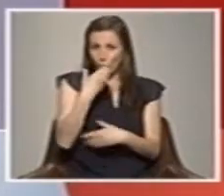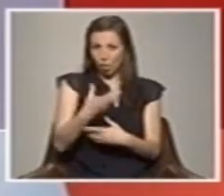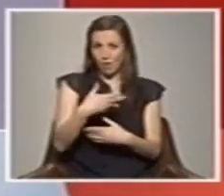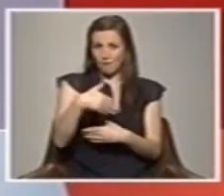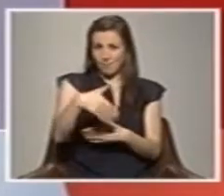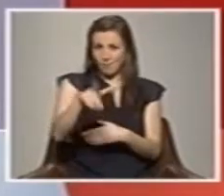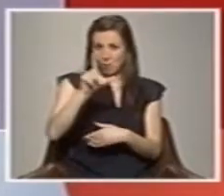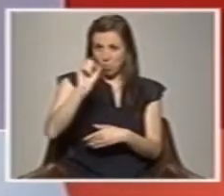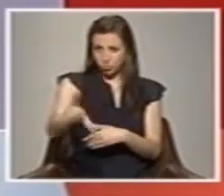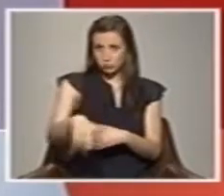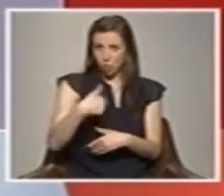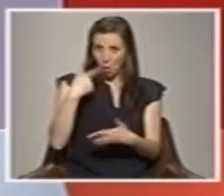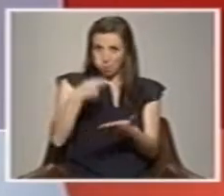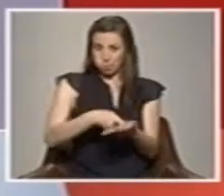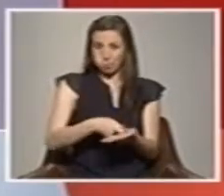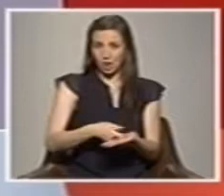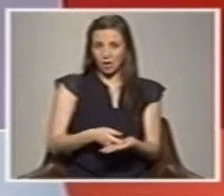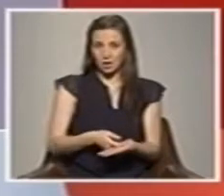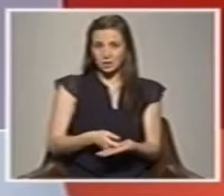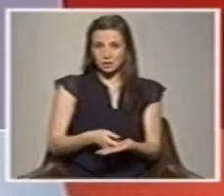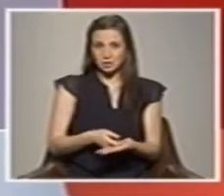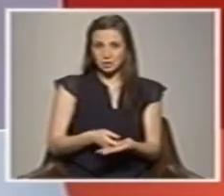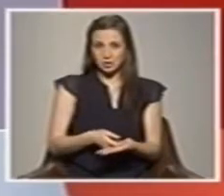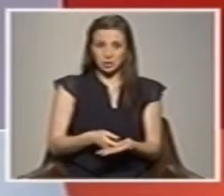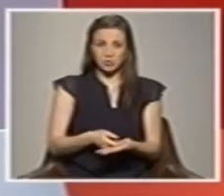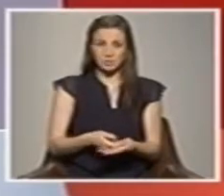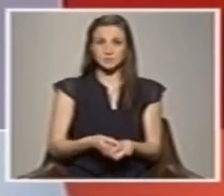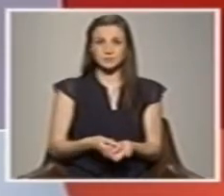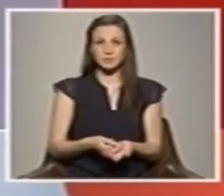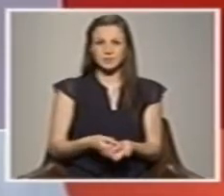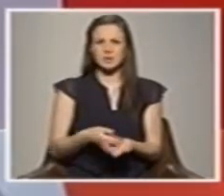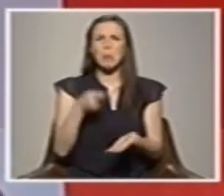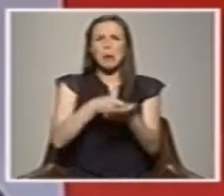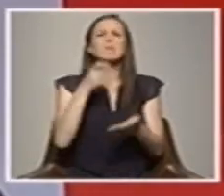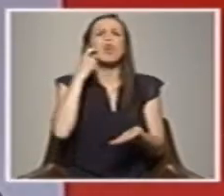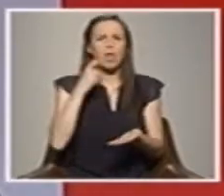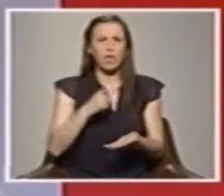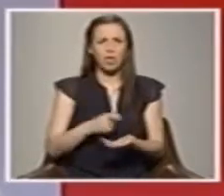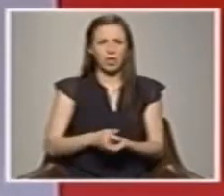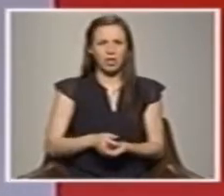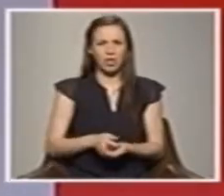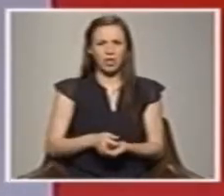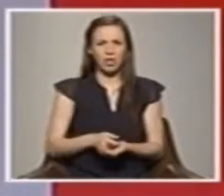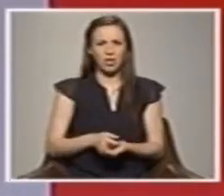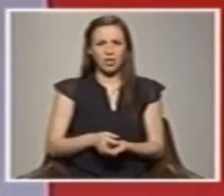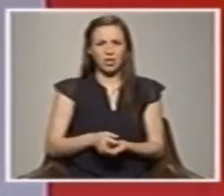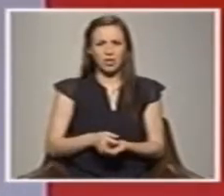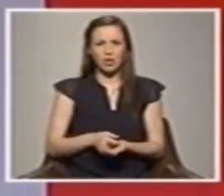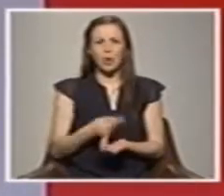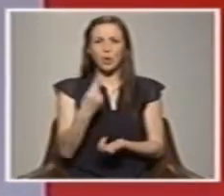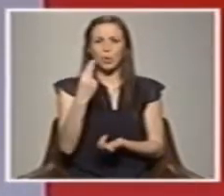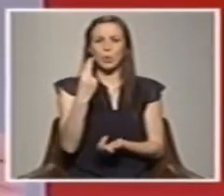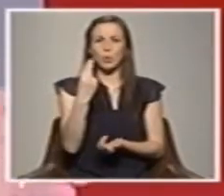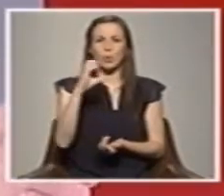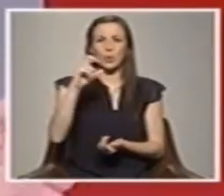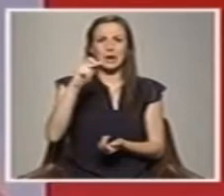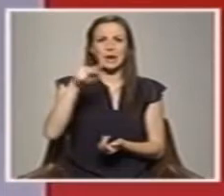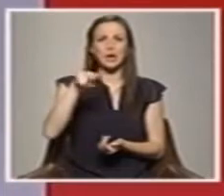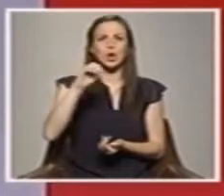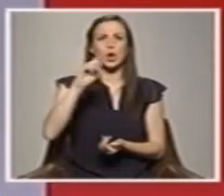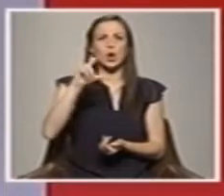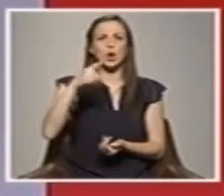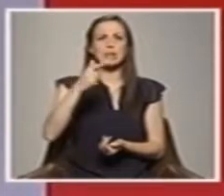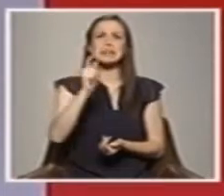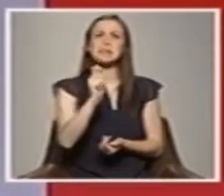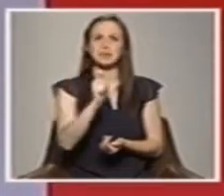parar à central do lixo. Pagamos quem? A Chuca Norte, neste caso. Sim. Ao fazer